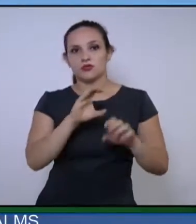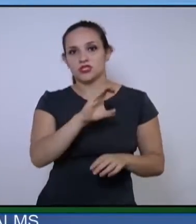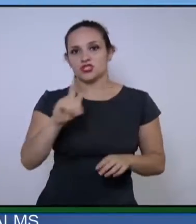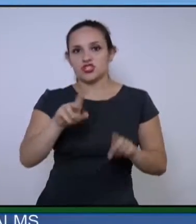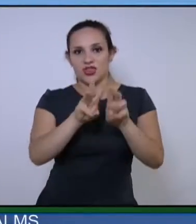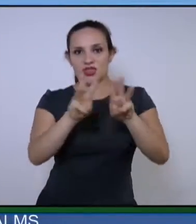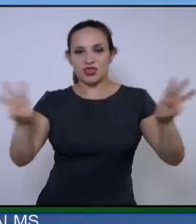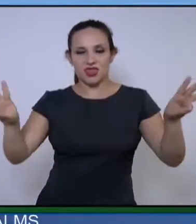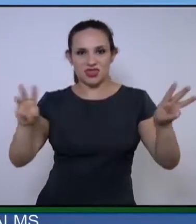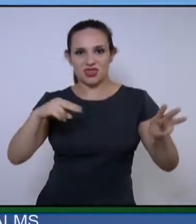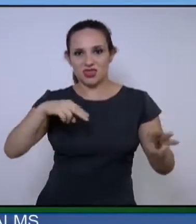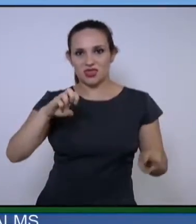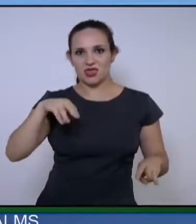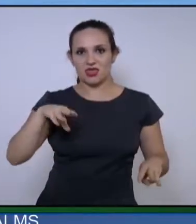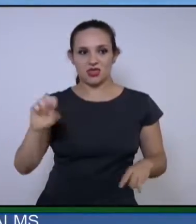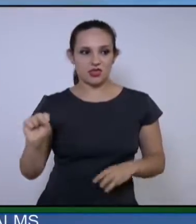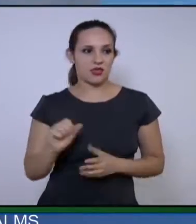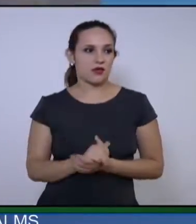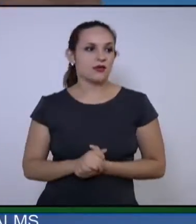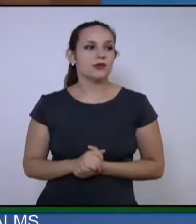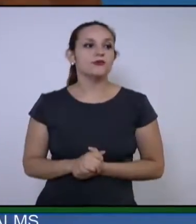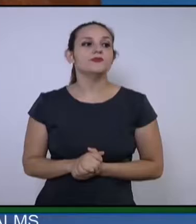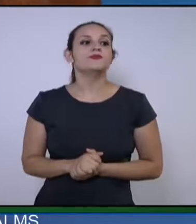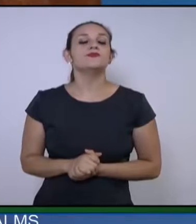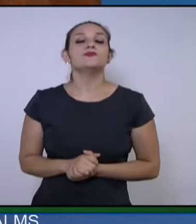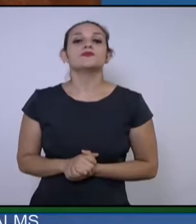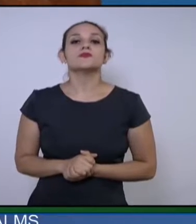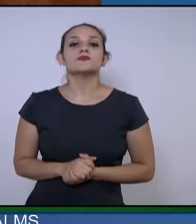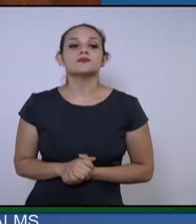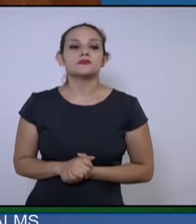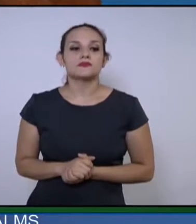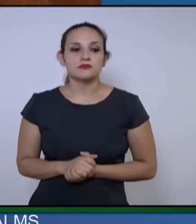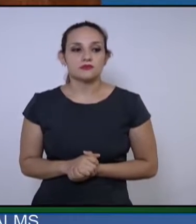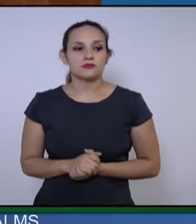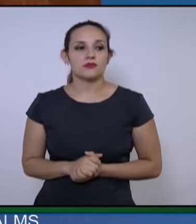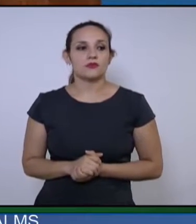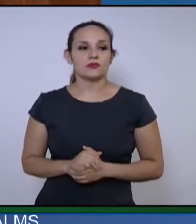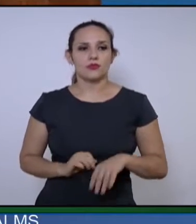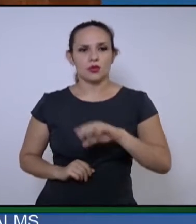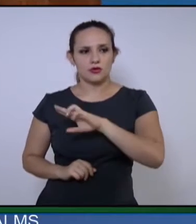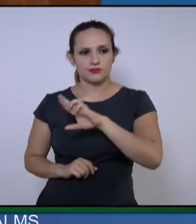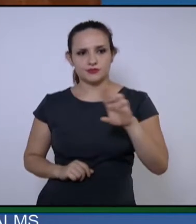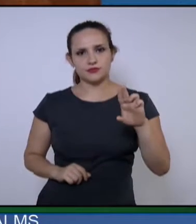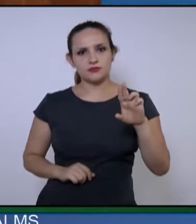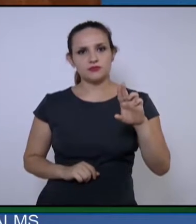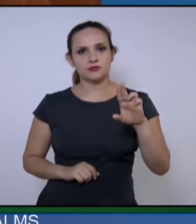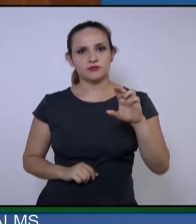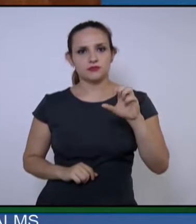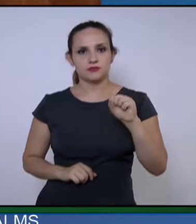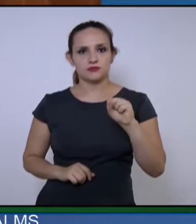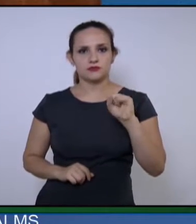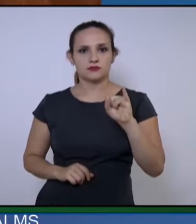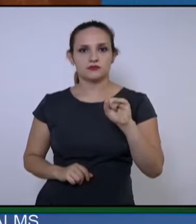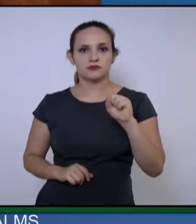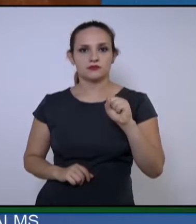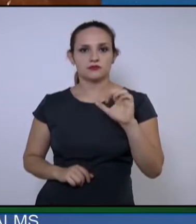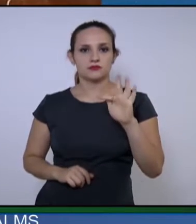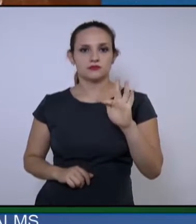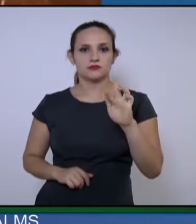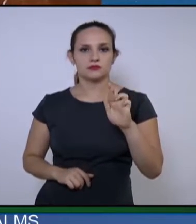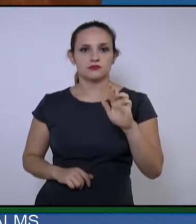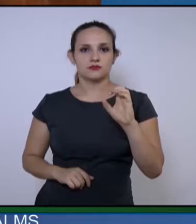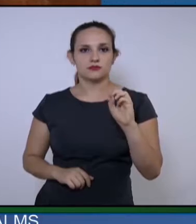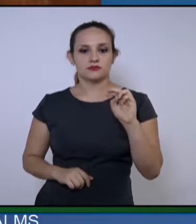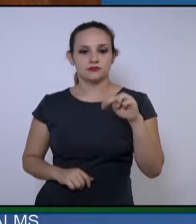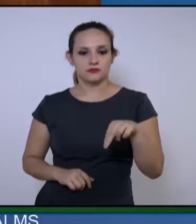aqui, projetado para ser modelo para o mundo, o Cisfron, cujo projeto piloto está sendo implantado em Mato Grosso do Sul,